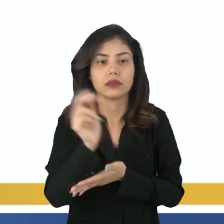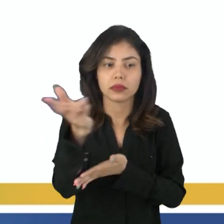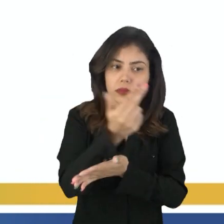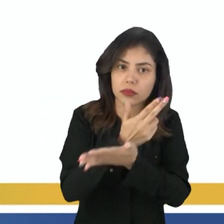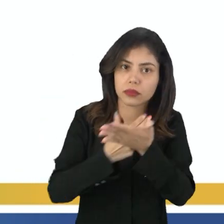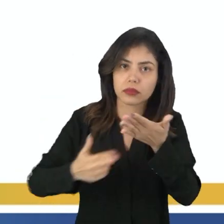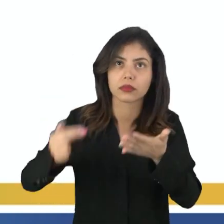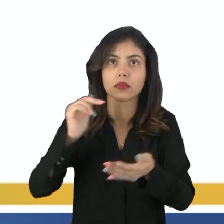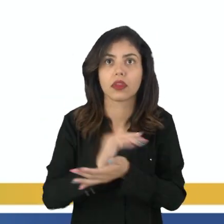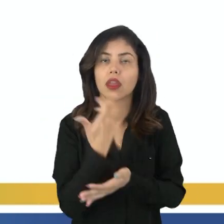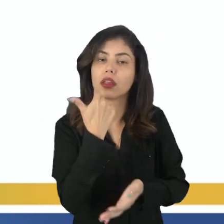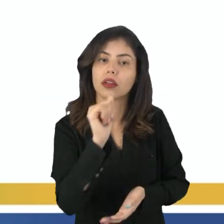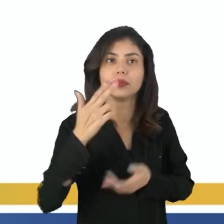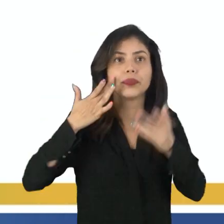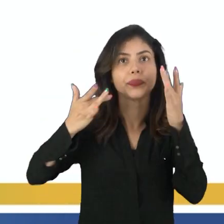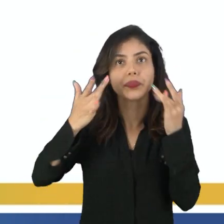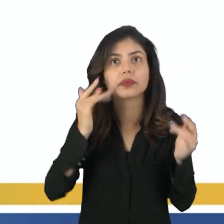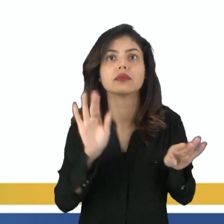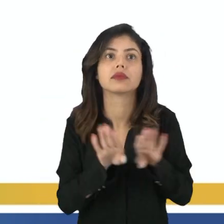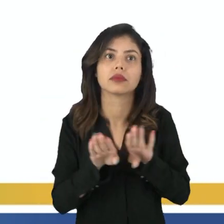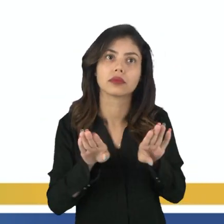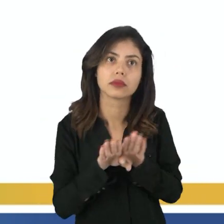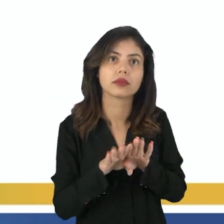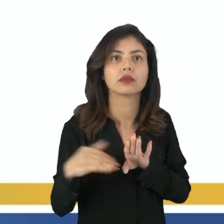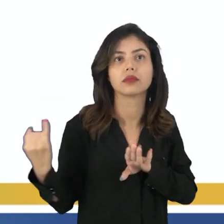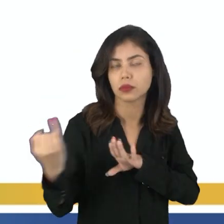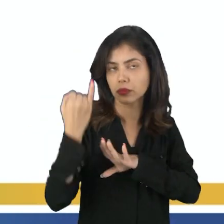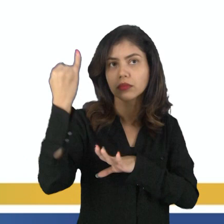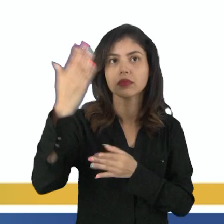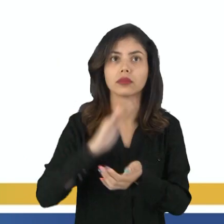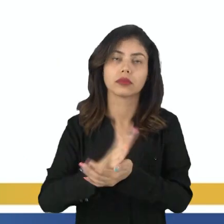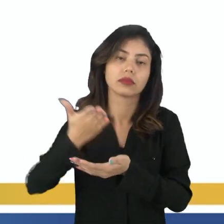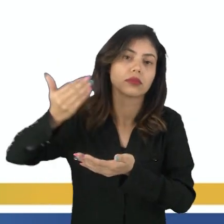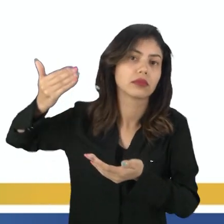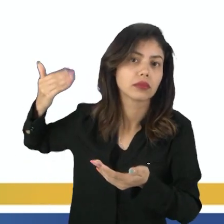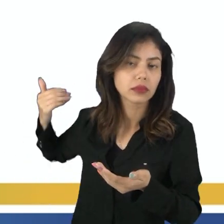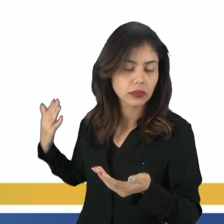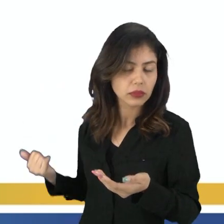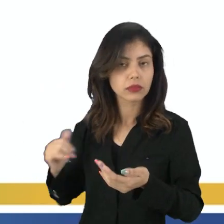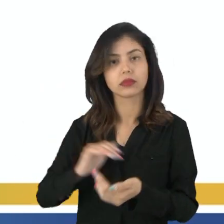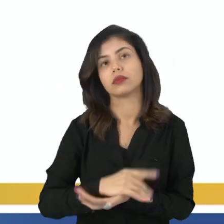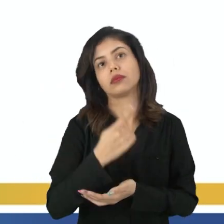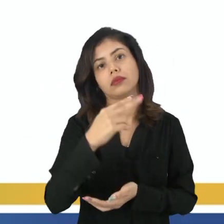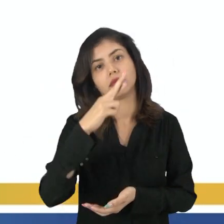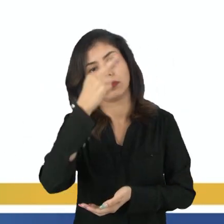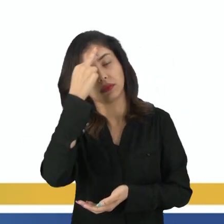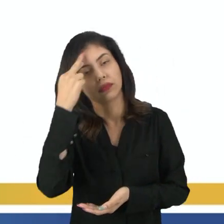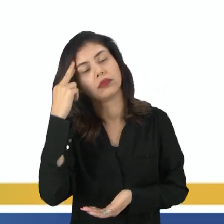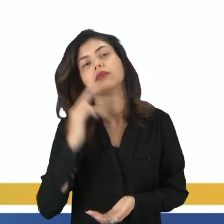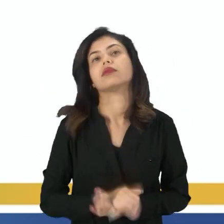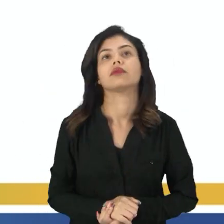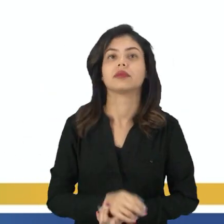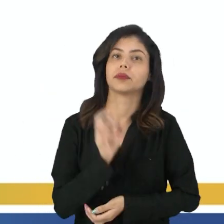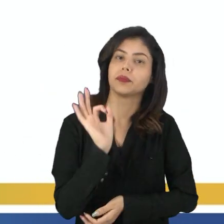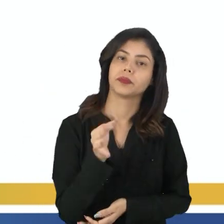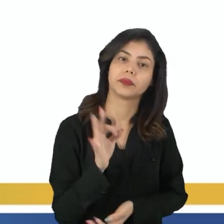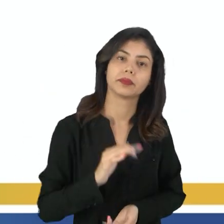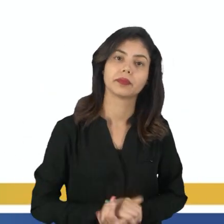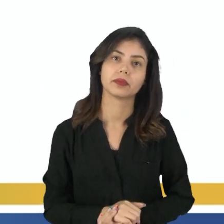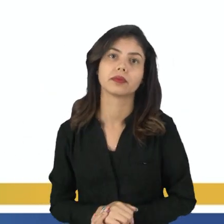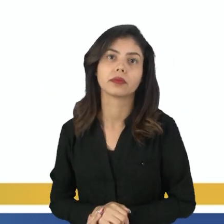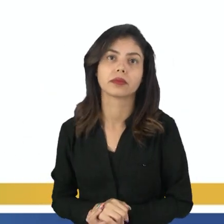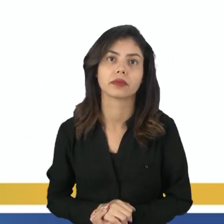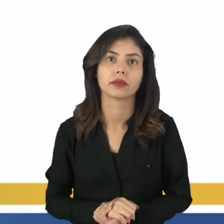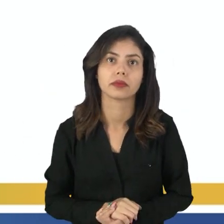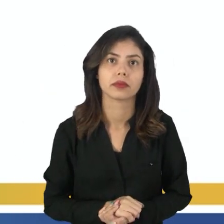o desenho, a linguagem teatral também teve sua importância na época pré-histórica, certo?